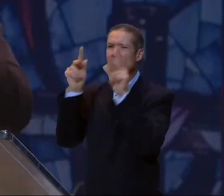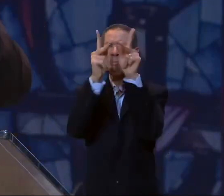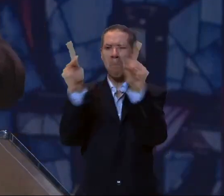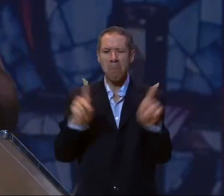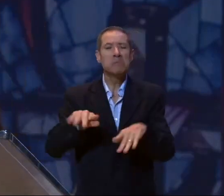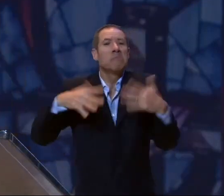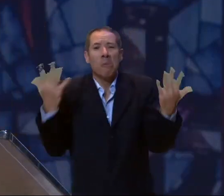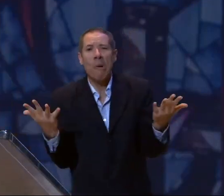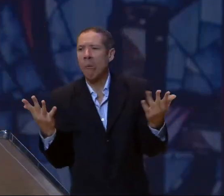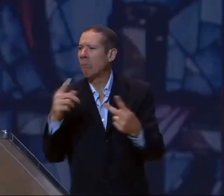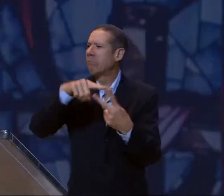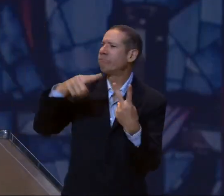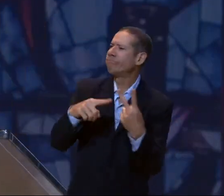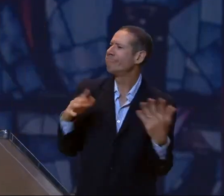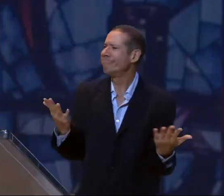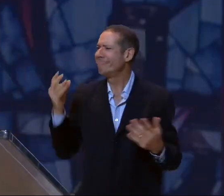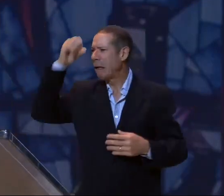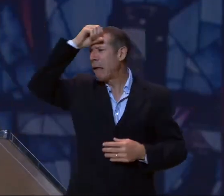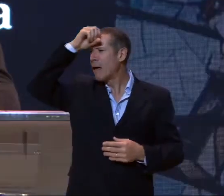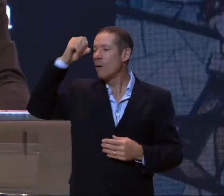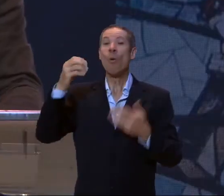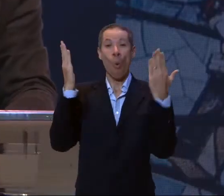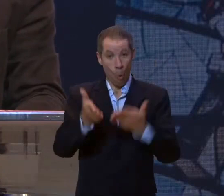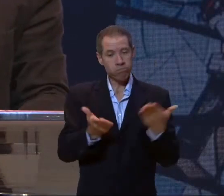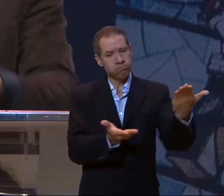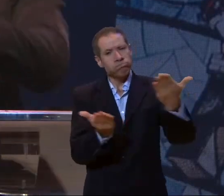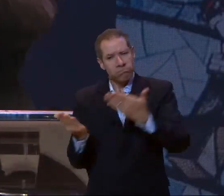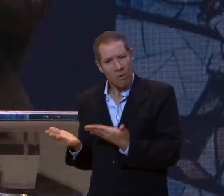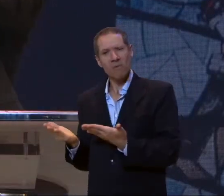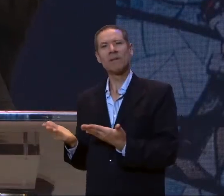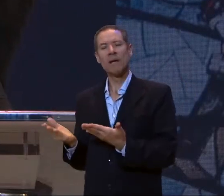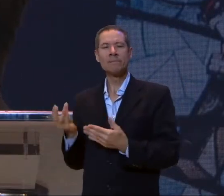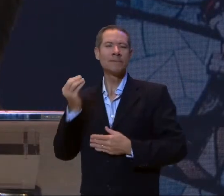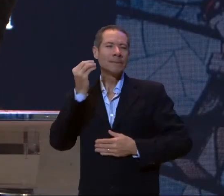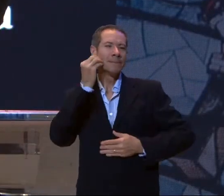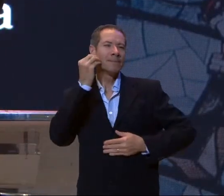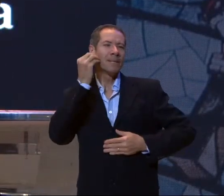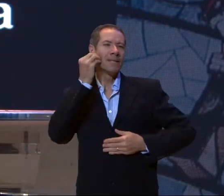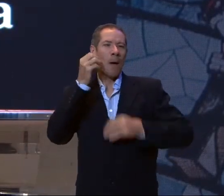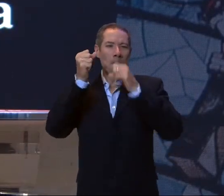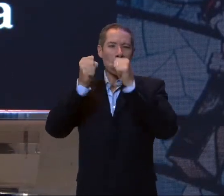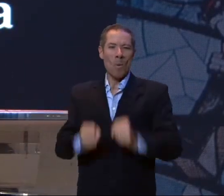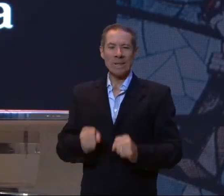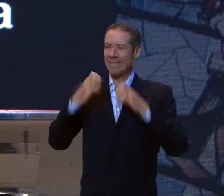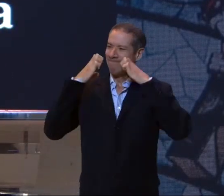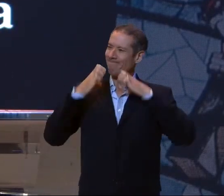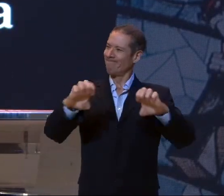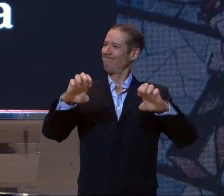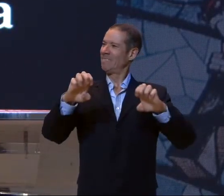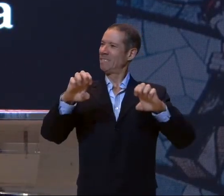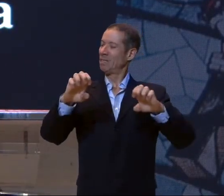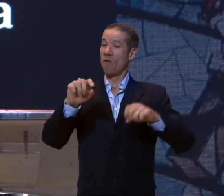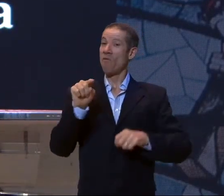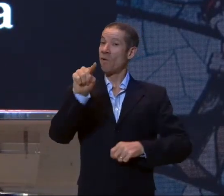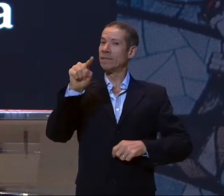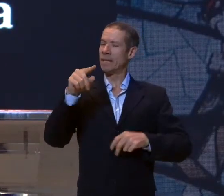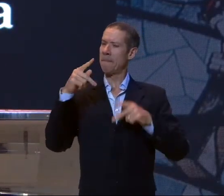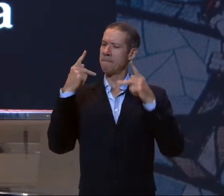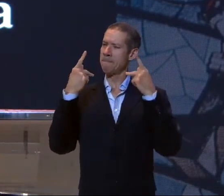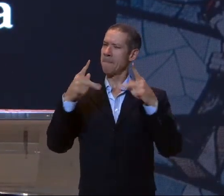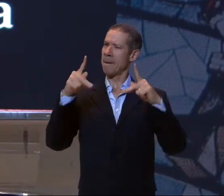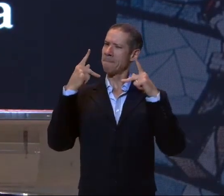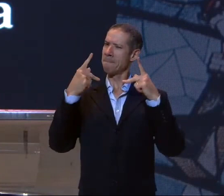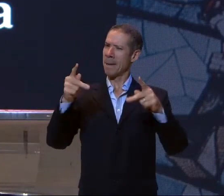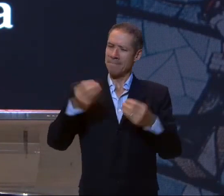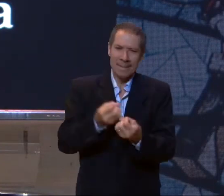paz é essa? Hoje eu queria te convidar a experimentar o poder do Evangelho, enquanto você o ministra